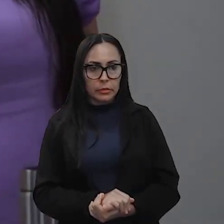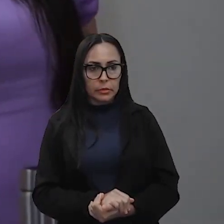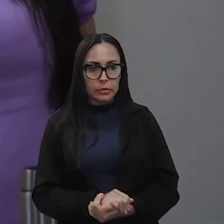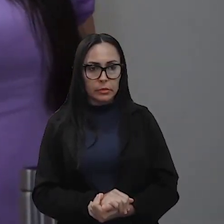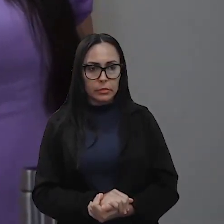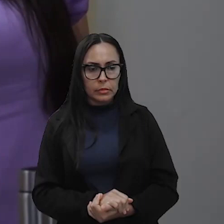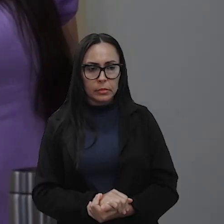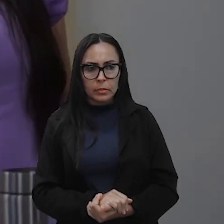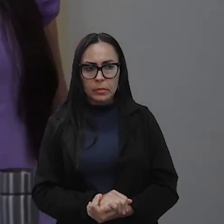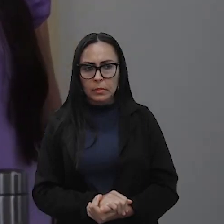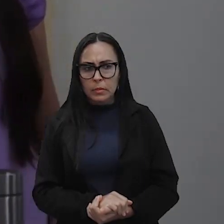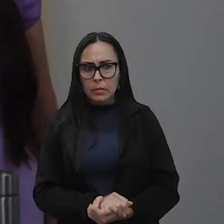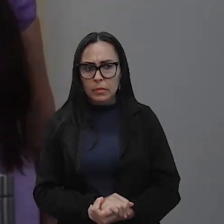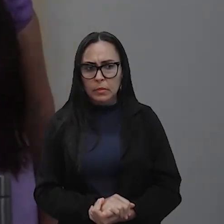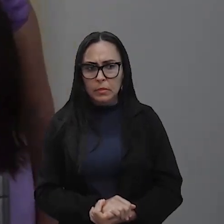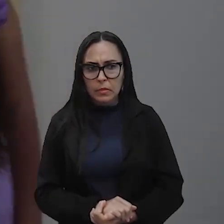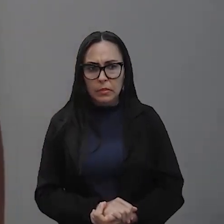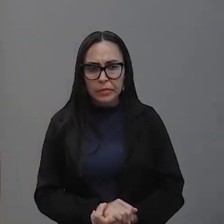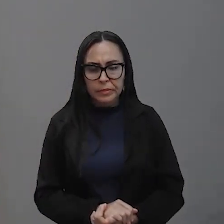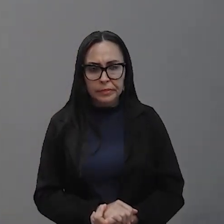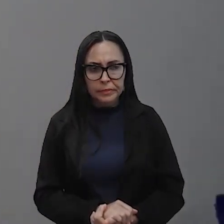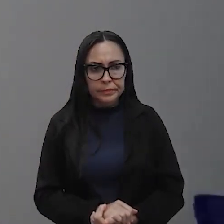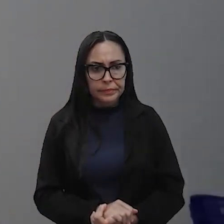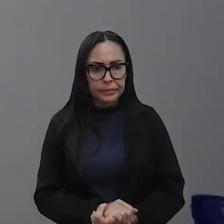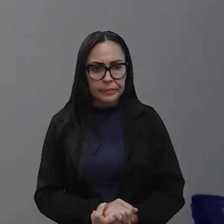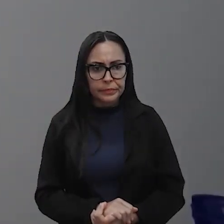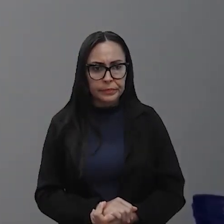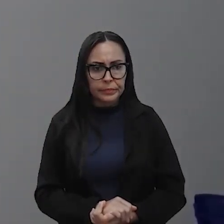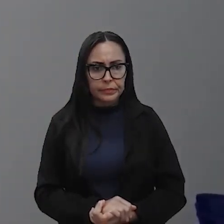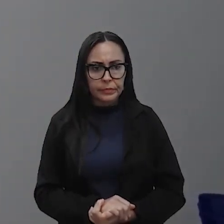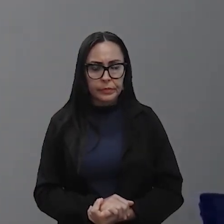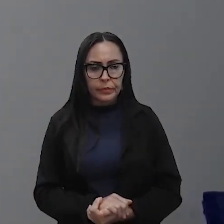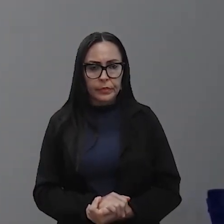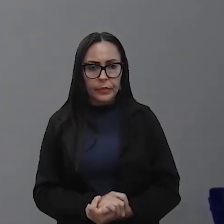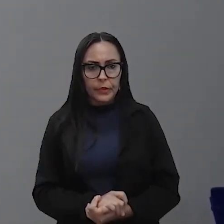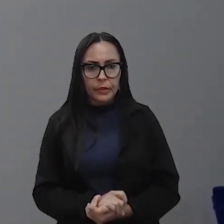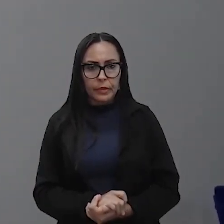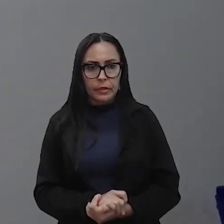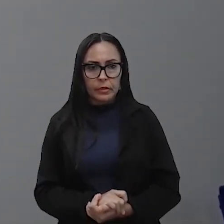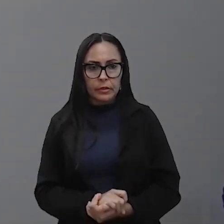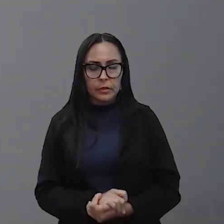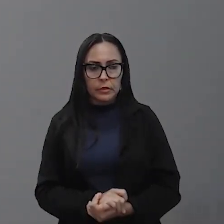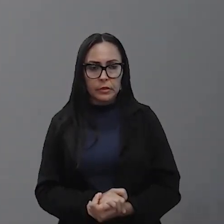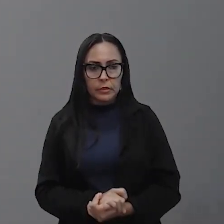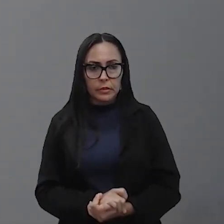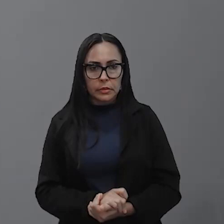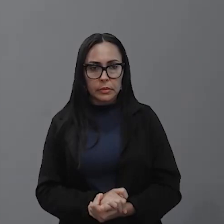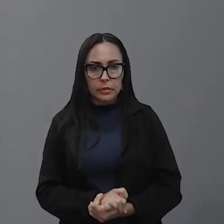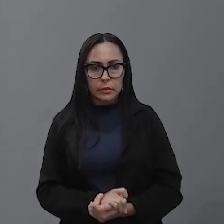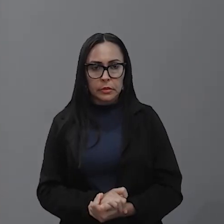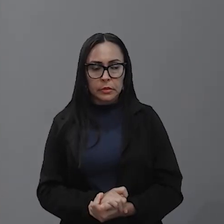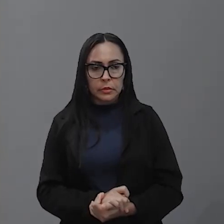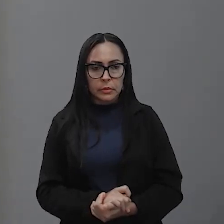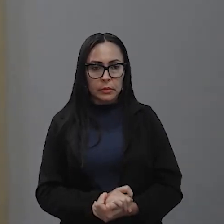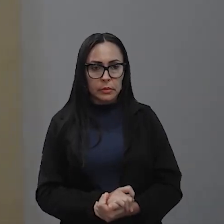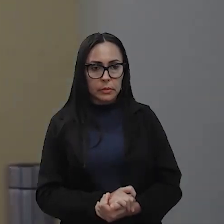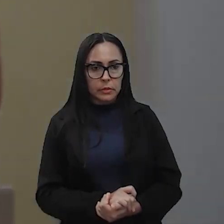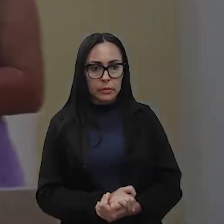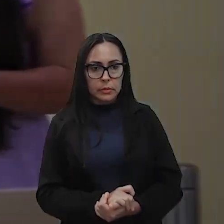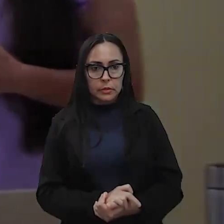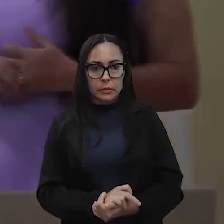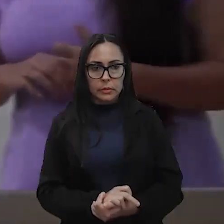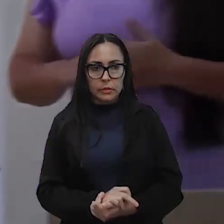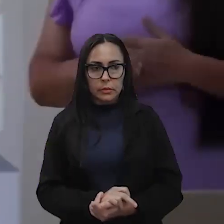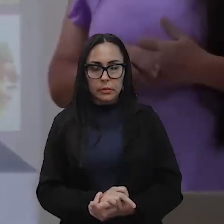eu procurei... Raquel não tem ainda não. Ah, sim. Aí nos comerciais eu sabia que era muito comum os homens fazerem isso, né? Esse